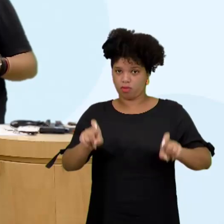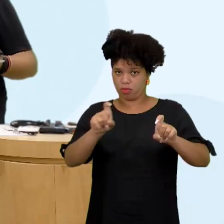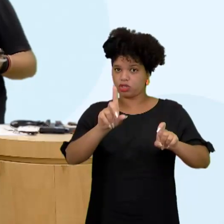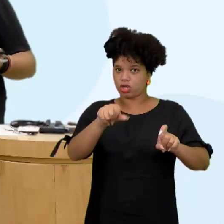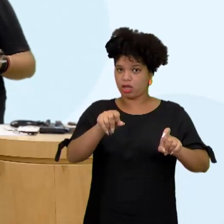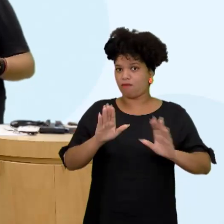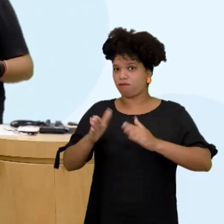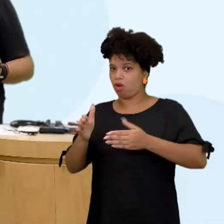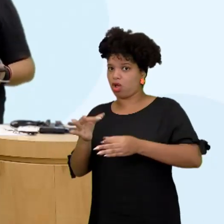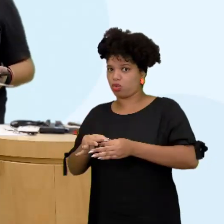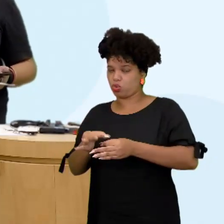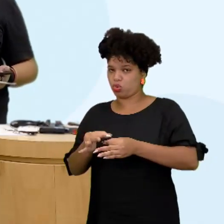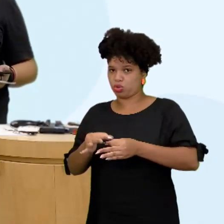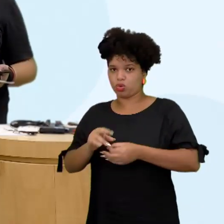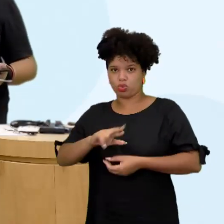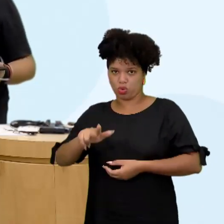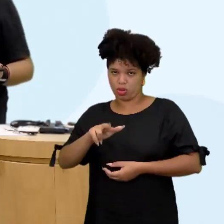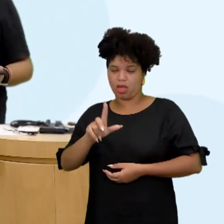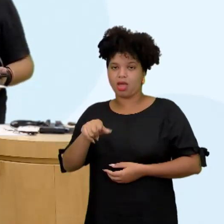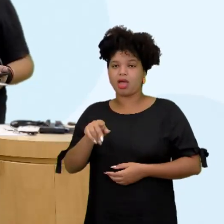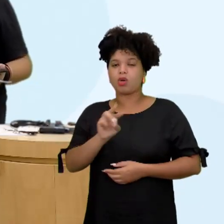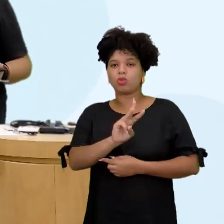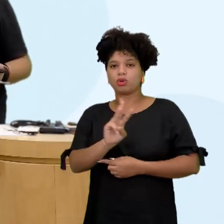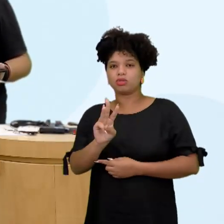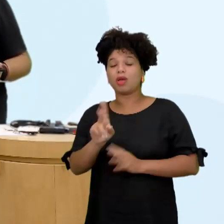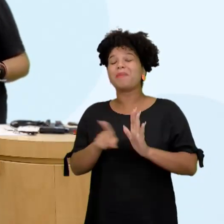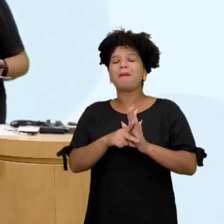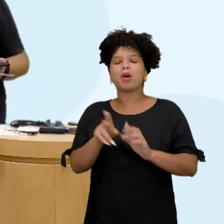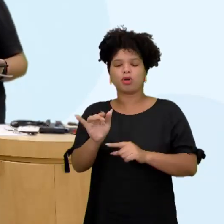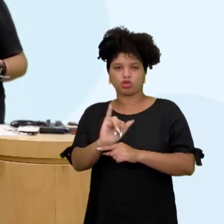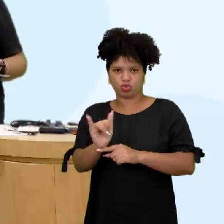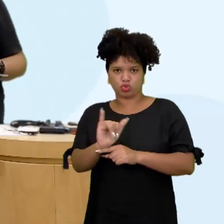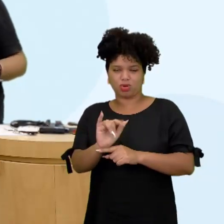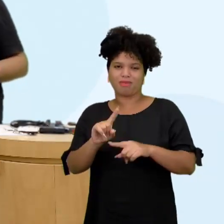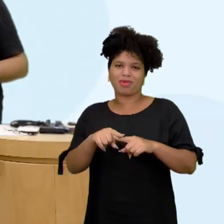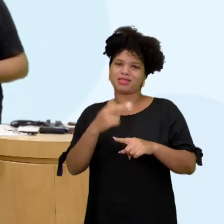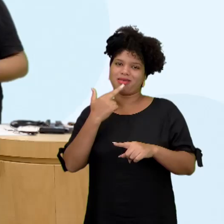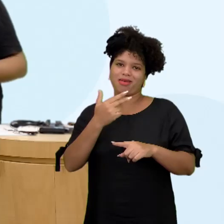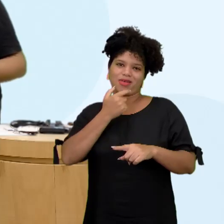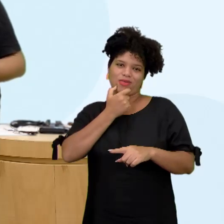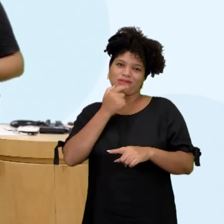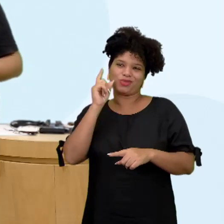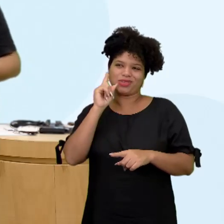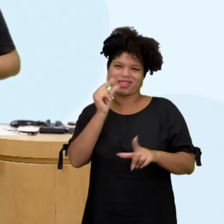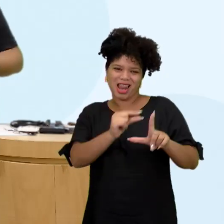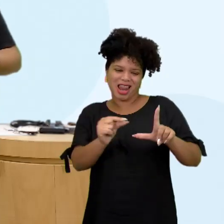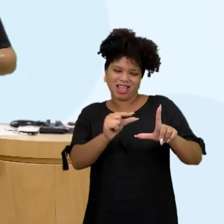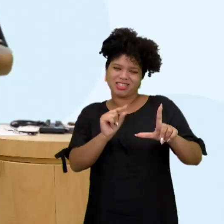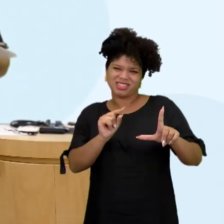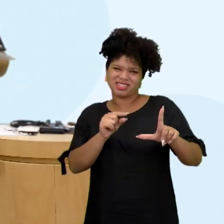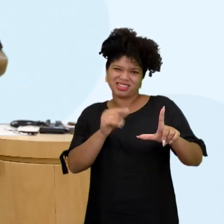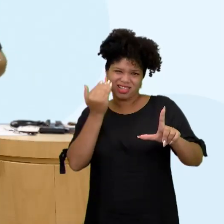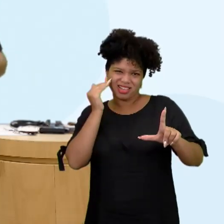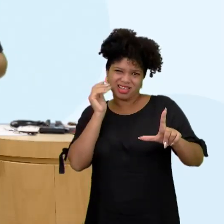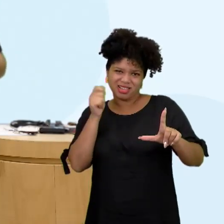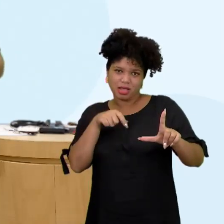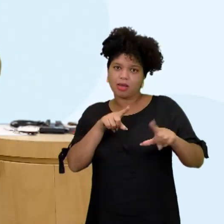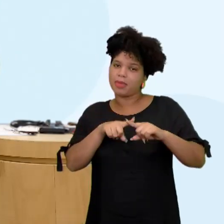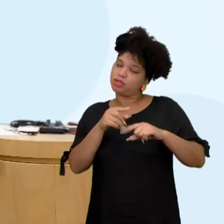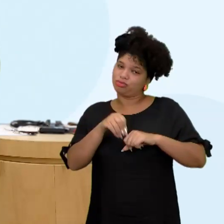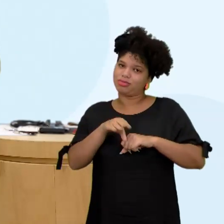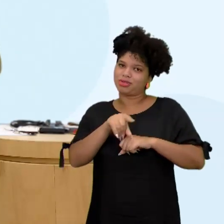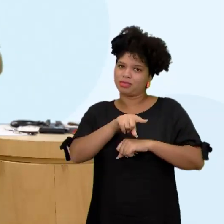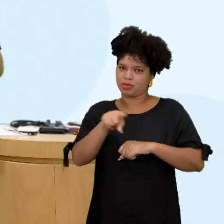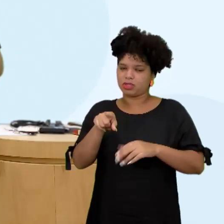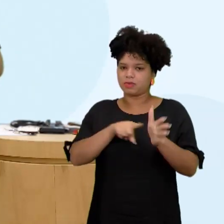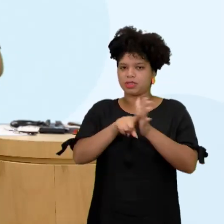Arduino. E é um site muito bom. Na verdade, é um canal do YouTube muito bom, só que ele é todo em inglês e eu não sei se as legendas são muito boas. Mas fica aí uma dica.